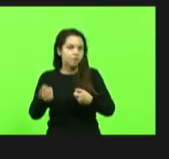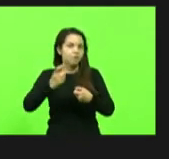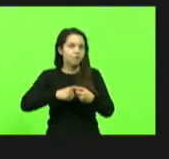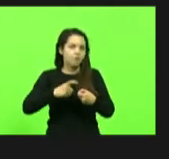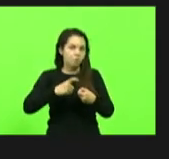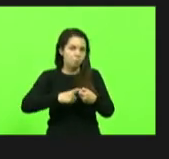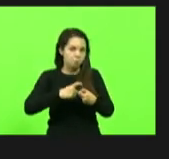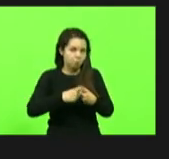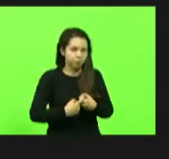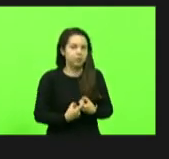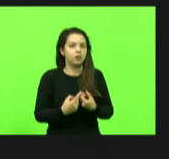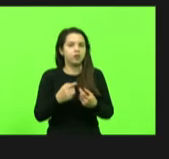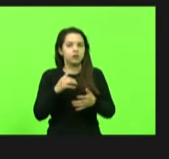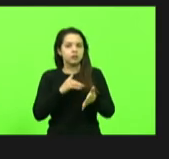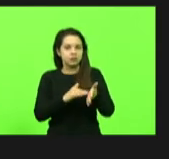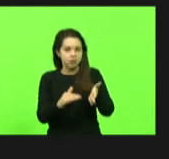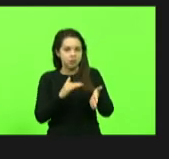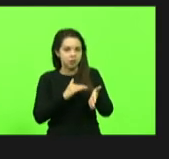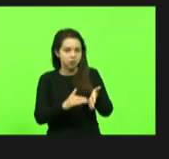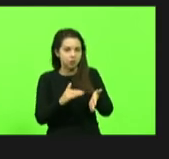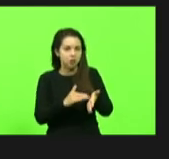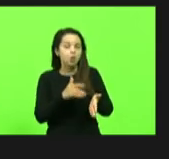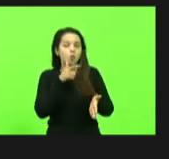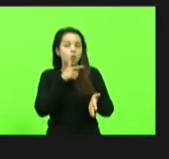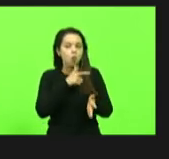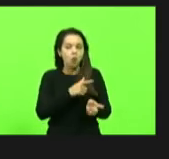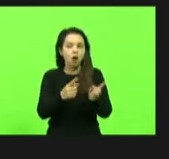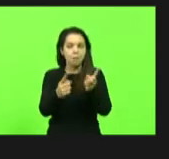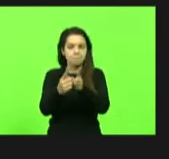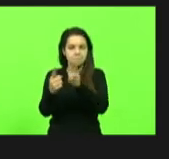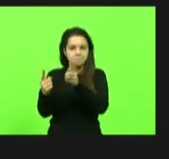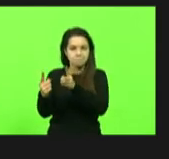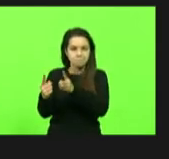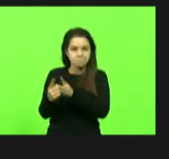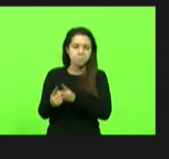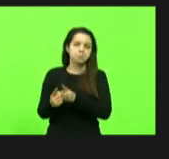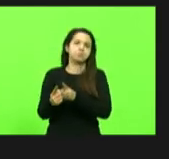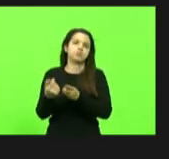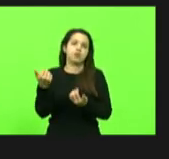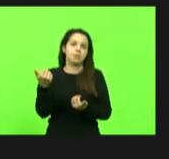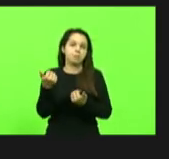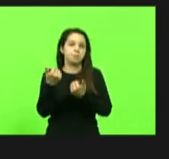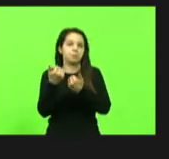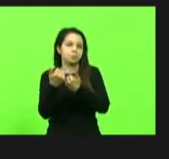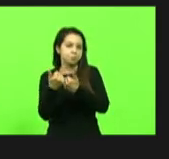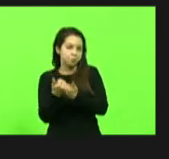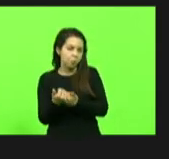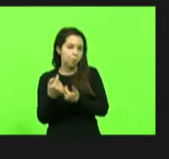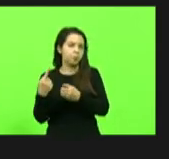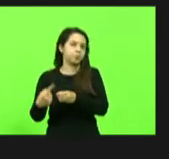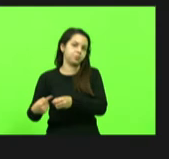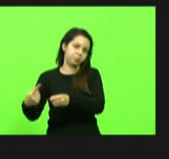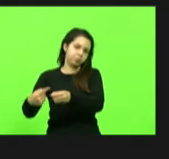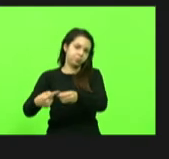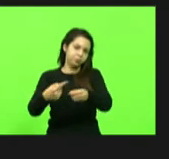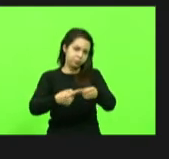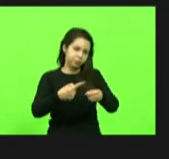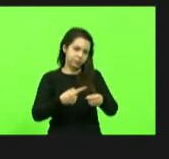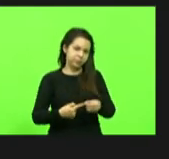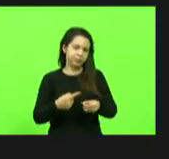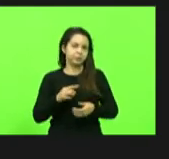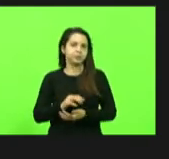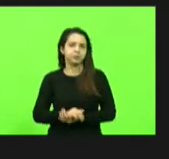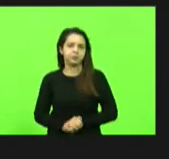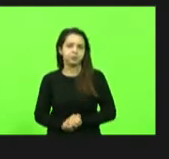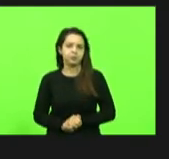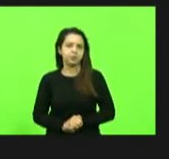secretaria, para que possa fazer o apoio, o monitoramento, o apoio técnico, né, e o monitoramento aos municípios. Mas em nome